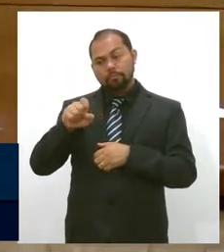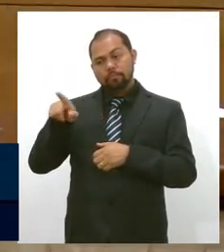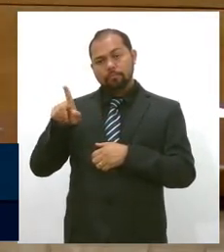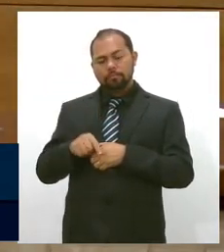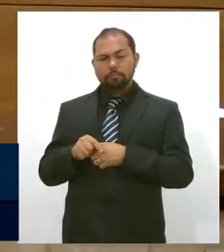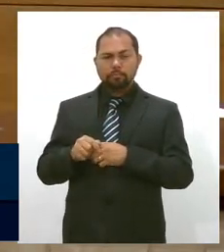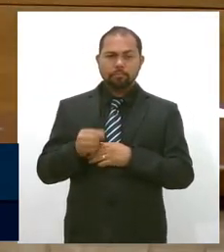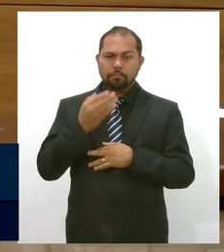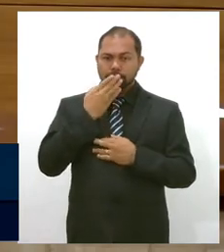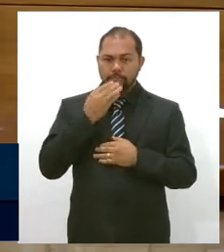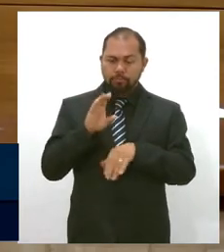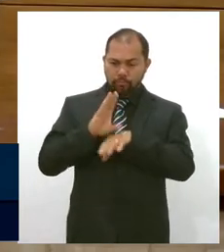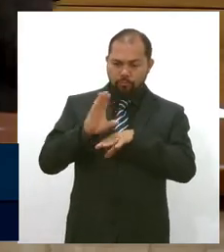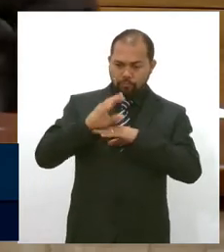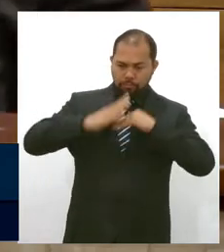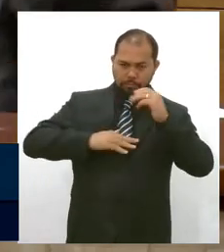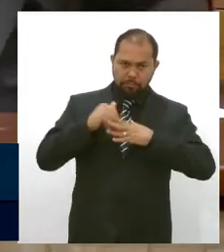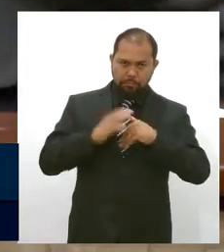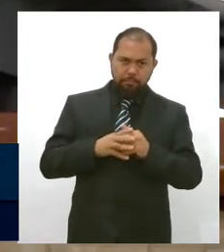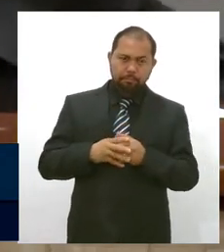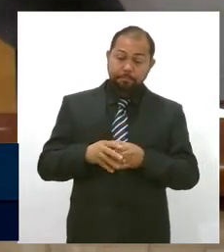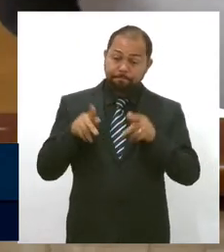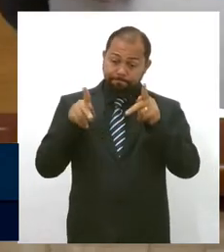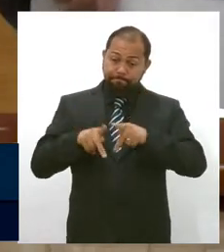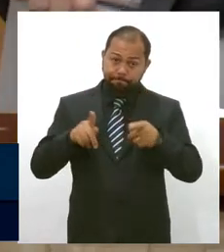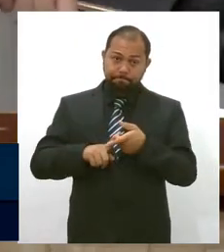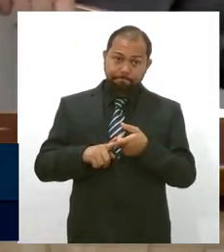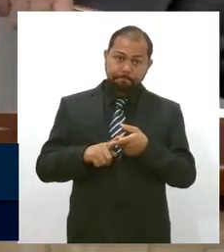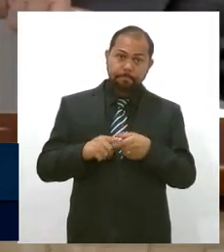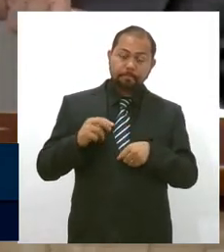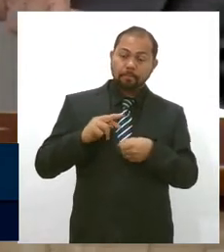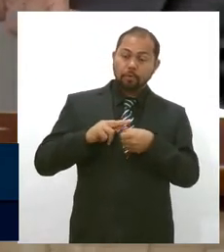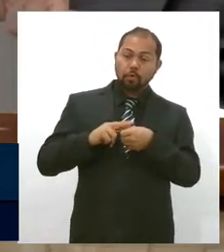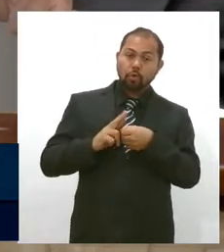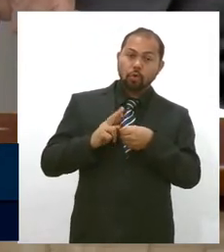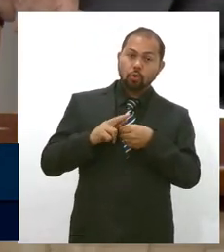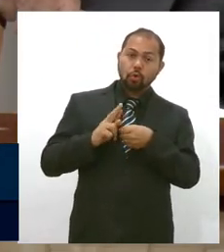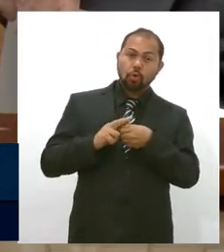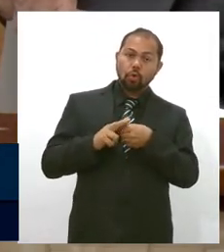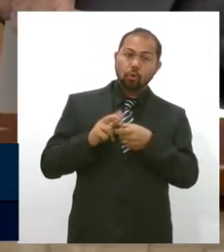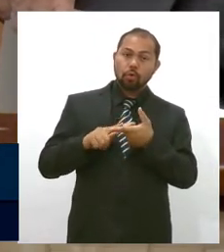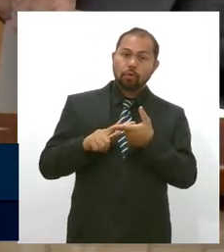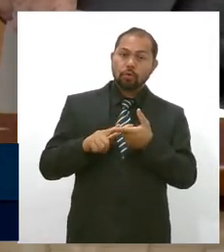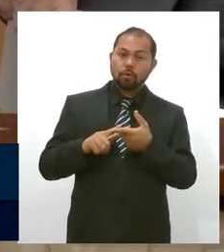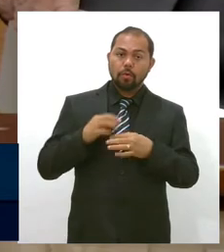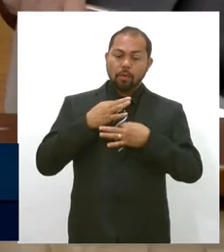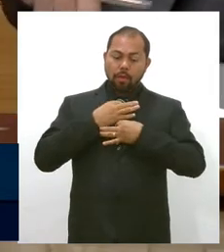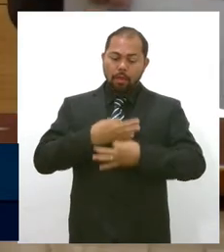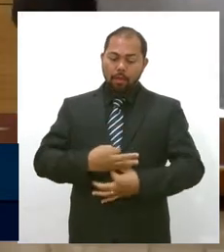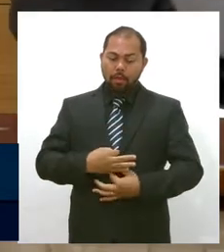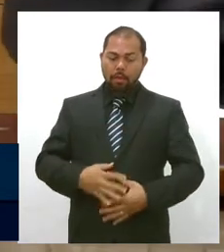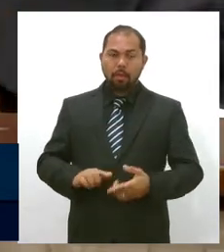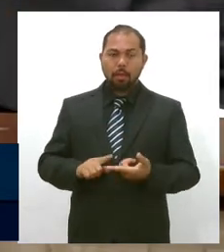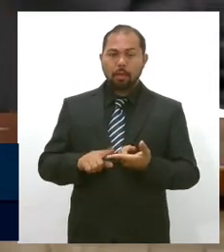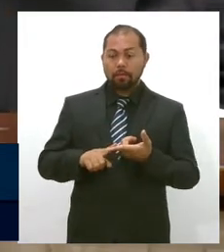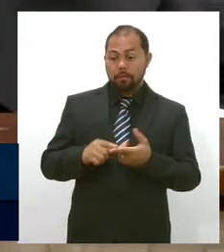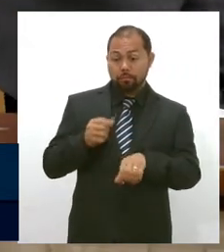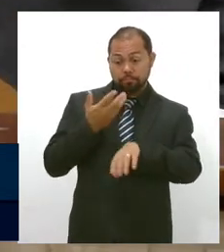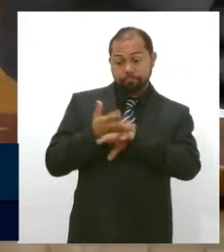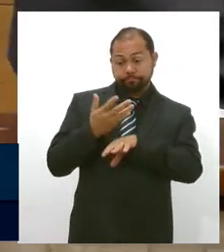profissionalizantes para a população de Rosário do Catete, a fim de promover especialização técnica aos jovens e adultos, principalmente aqueles que residem